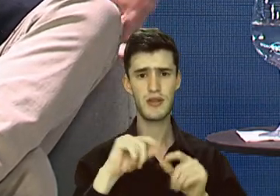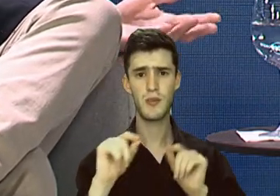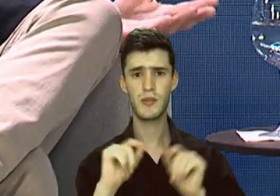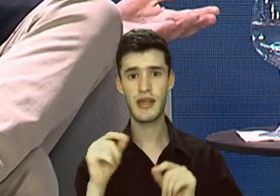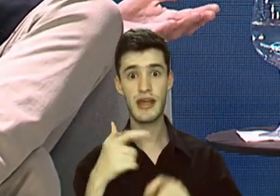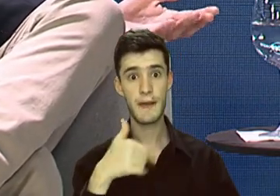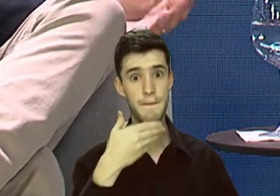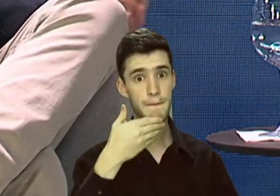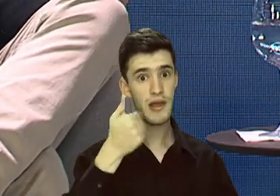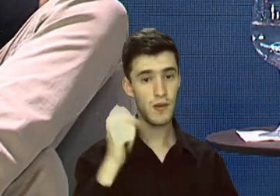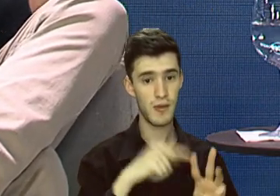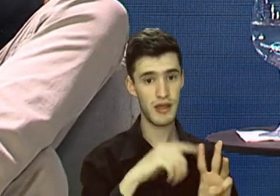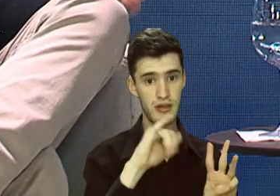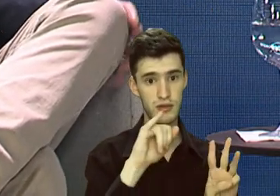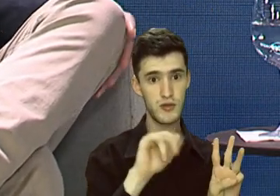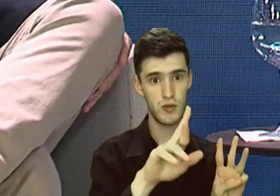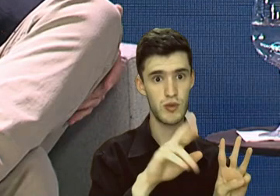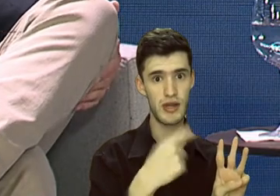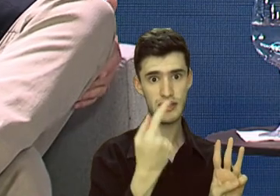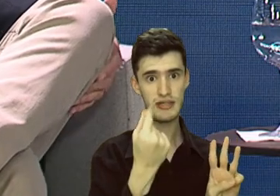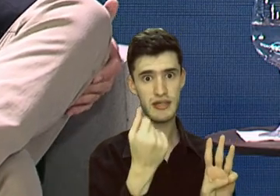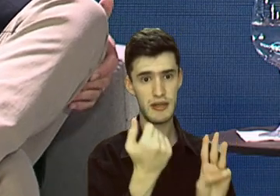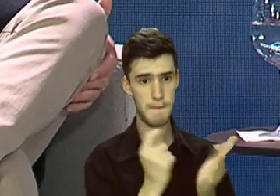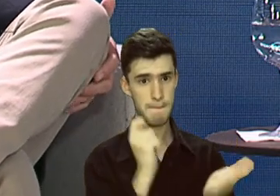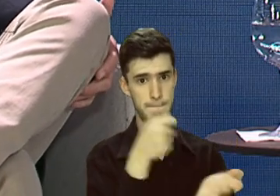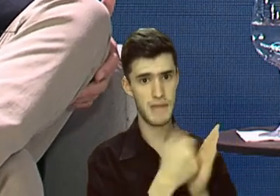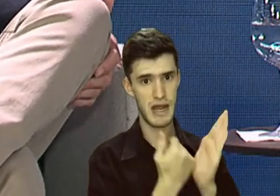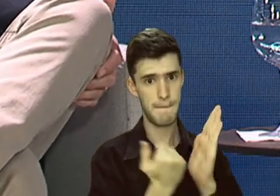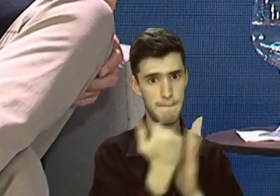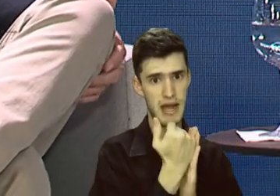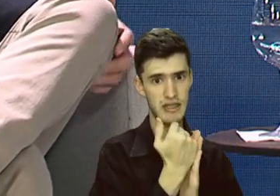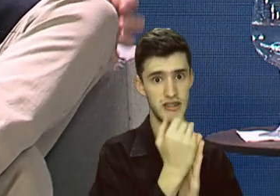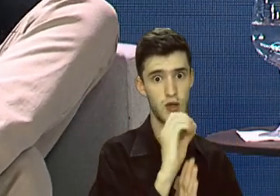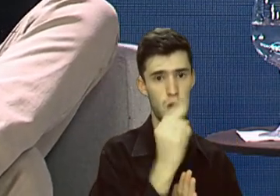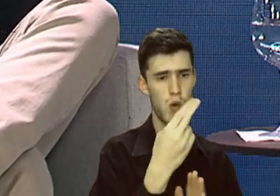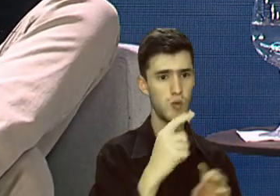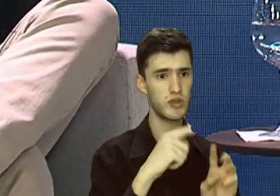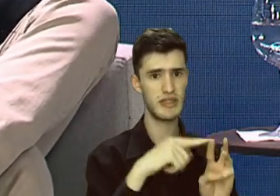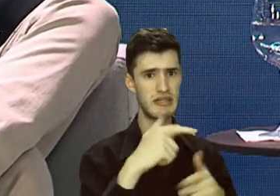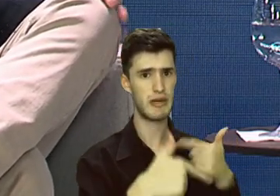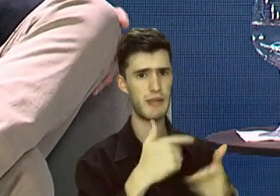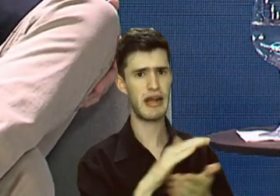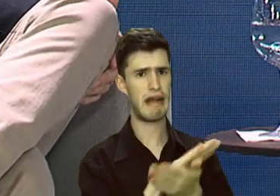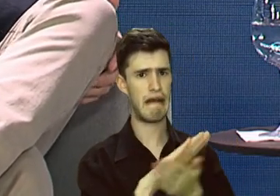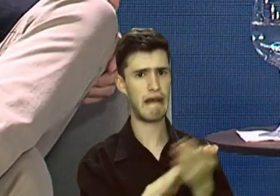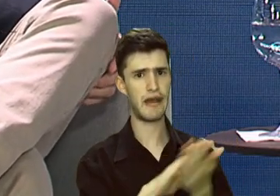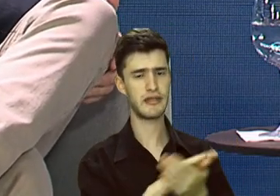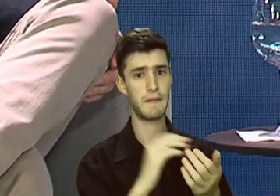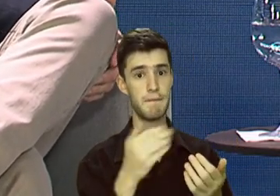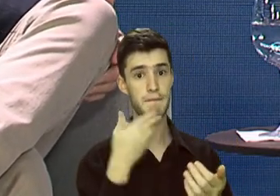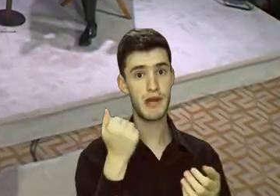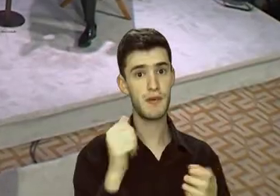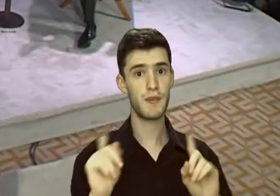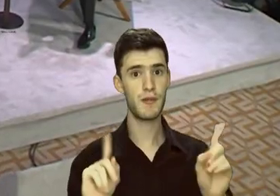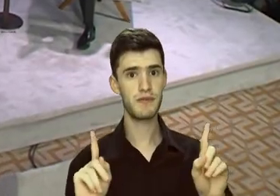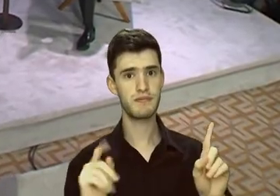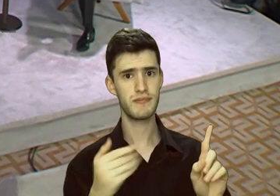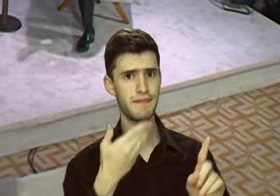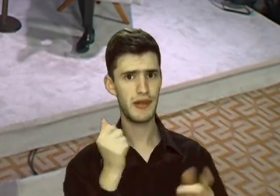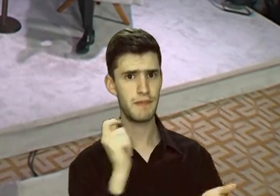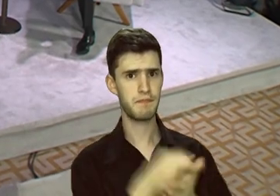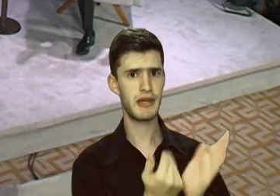acima do que não tem ninguém né então foi um pouco do que a gente fez é o mercado fez uma grande correção né